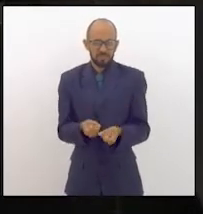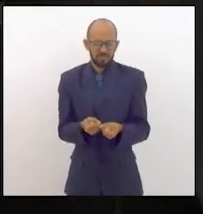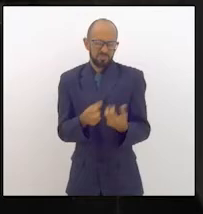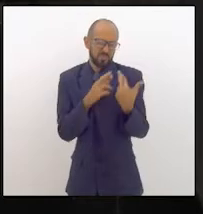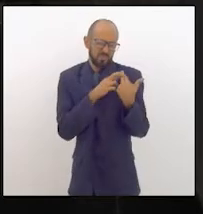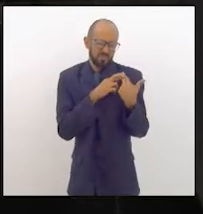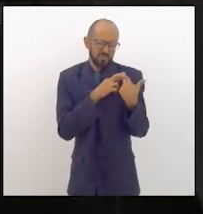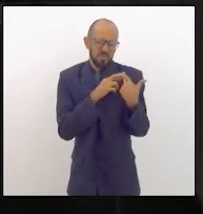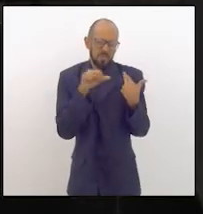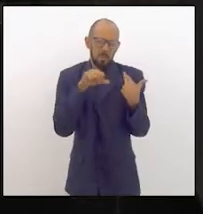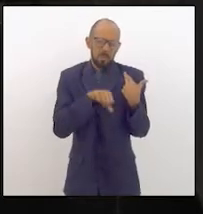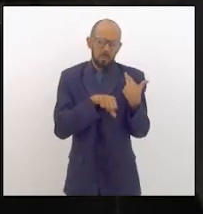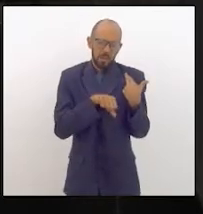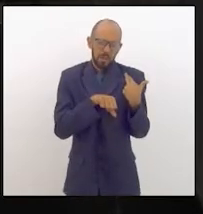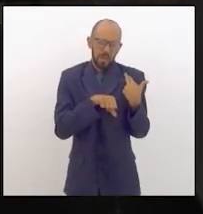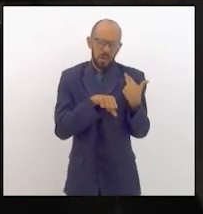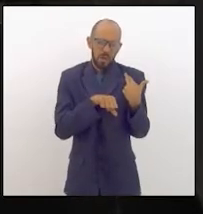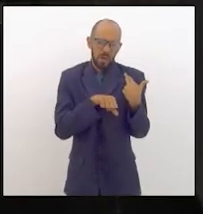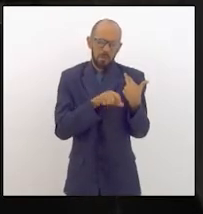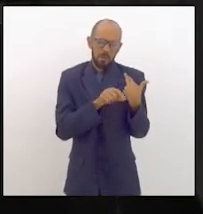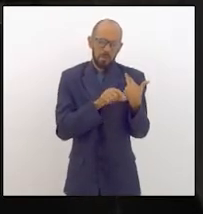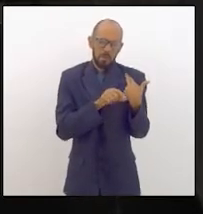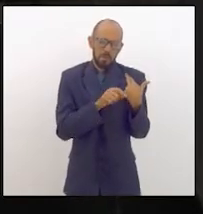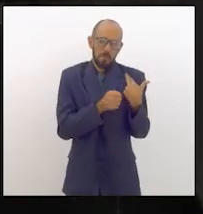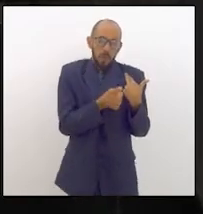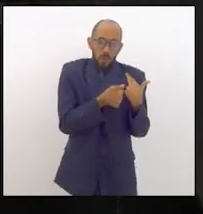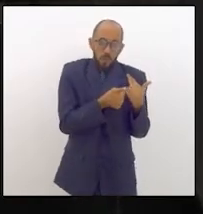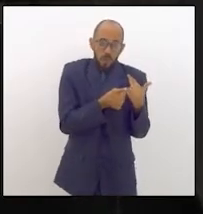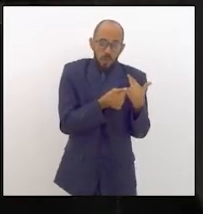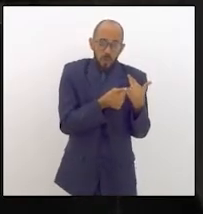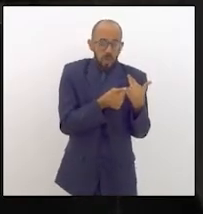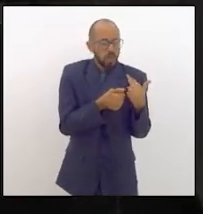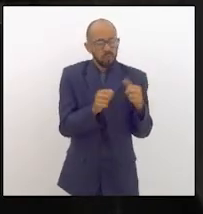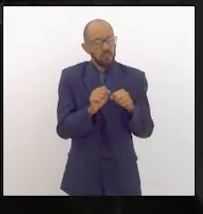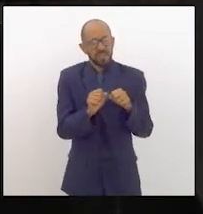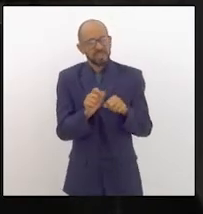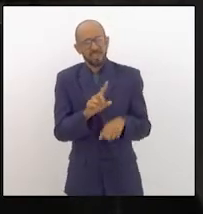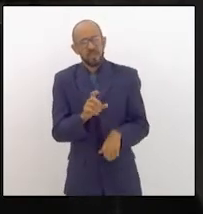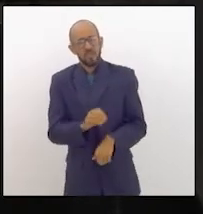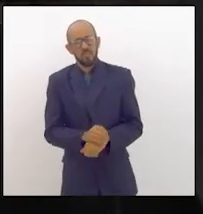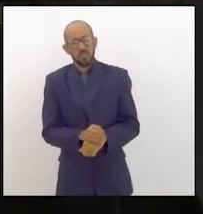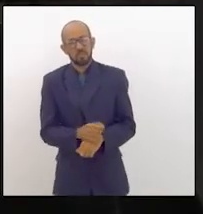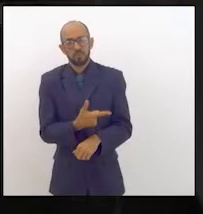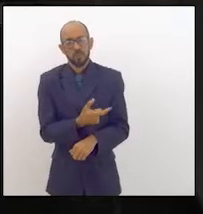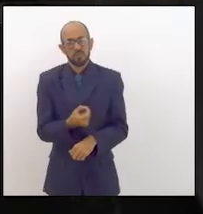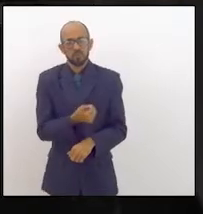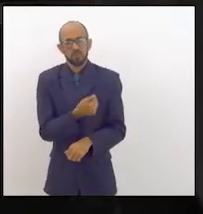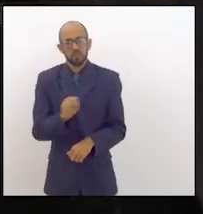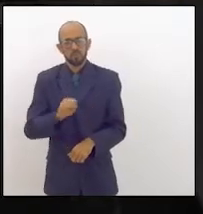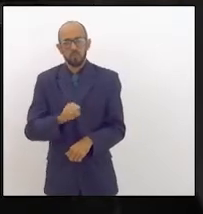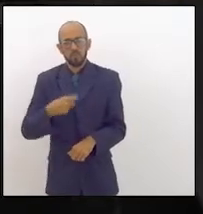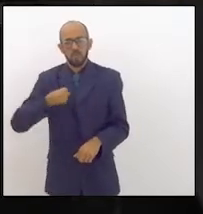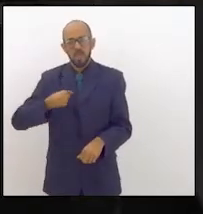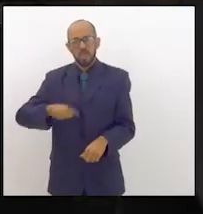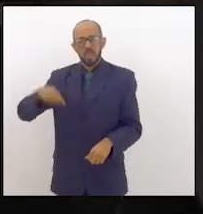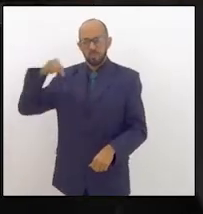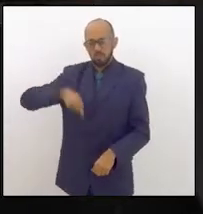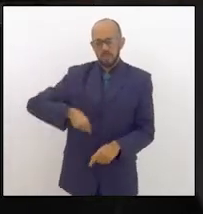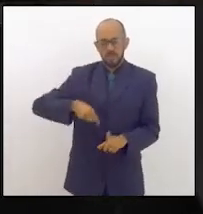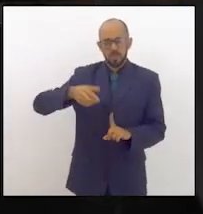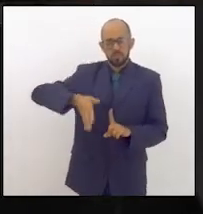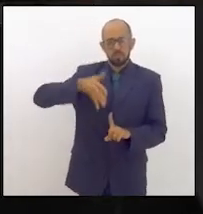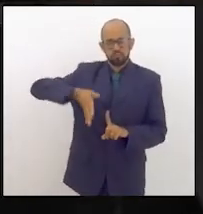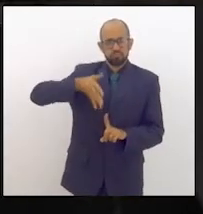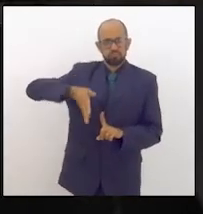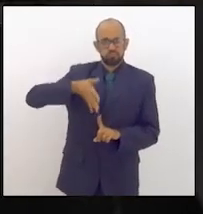pior a esse eu não vou fazer não porque em 2018 eu fiz uso da palavra neste